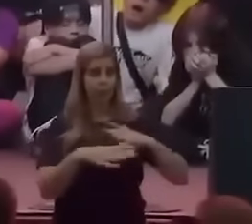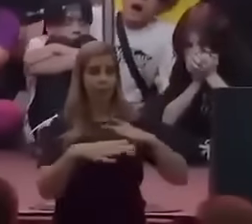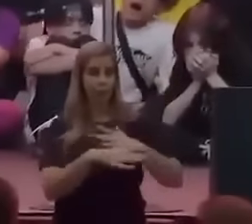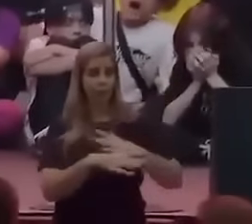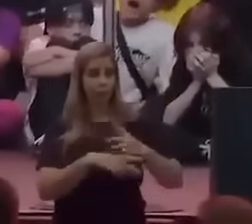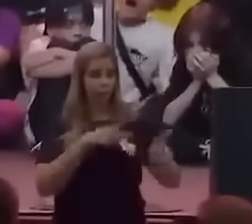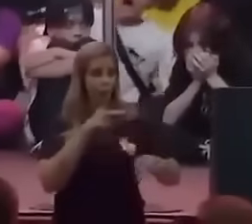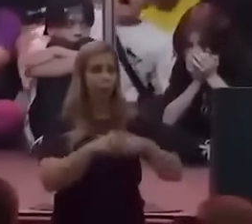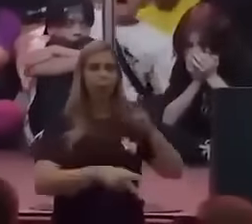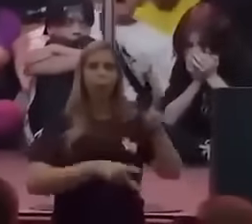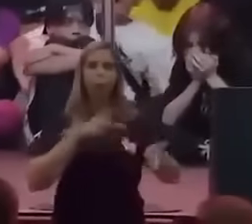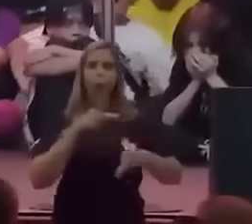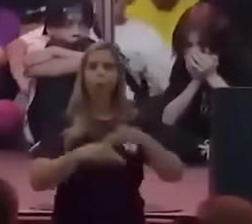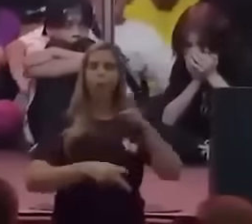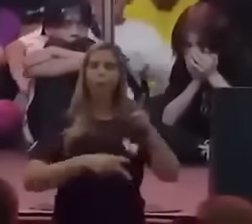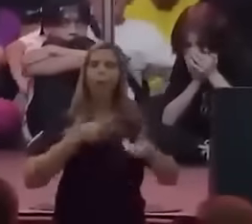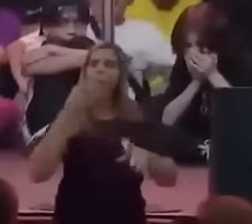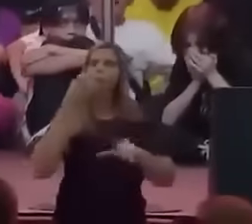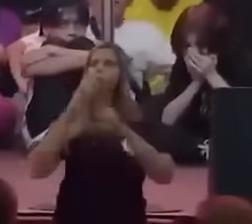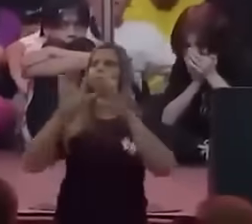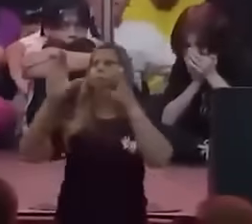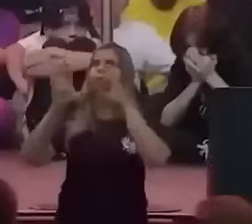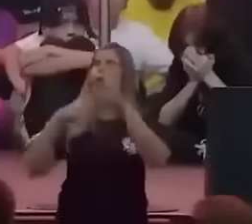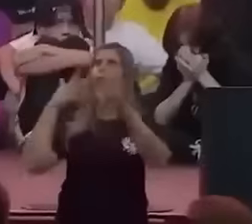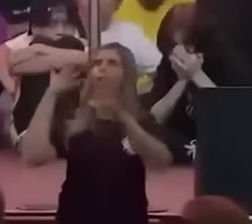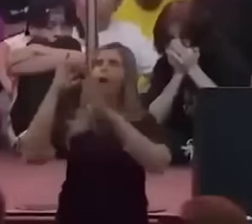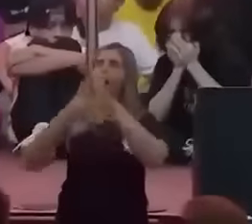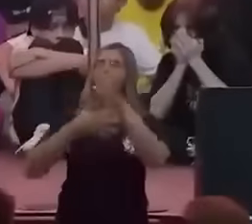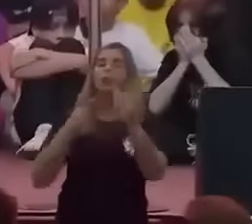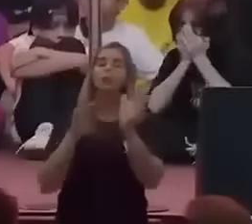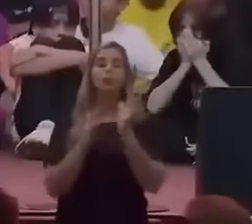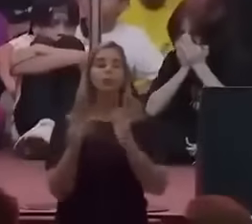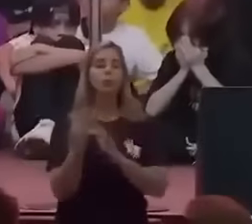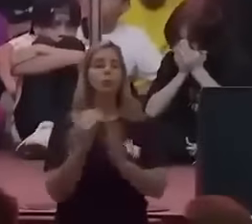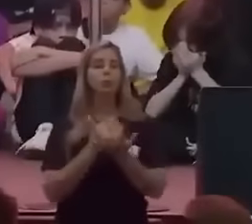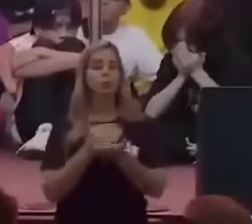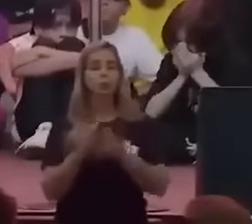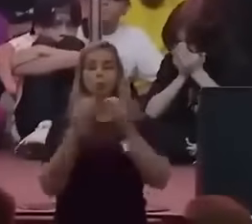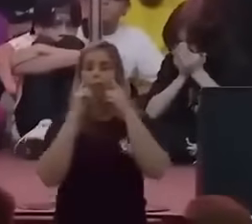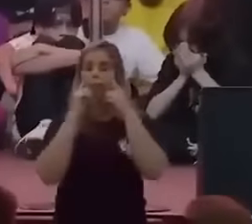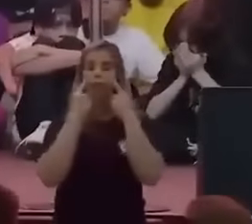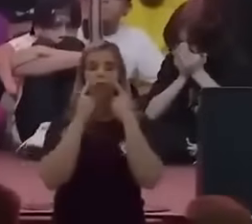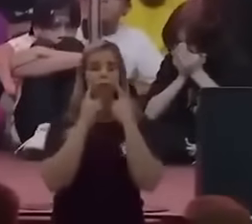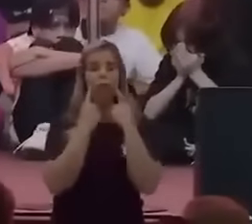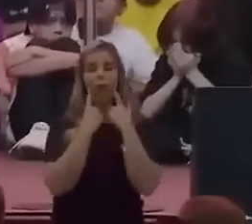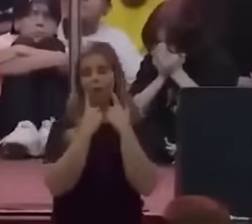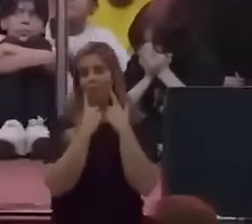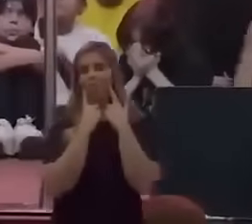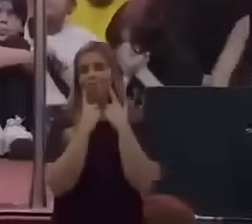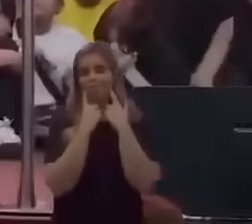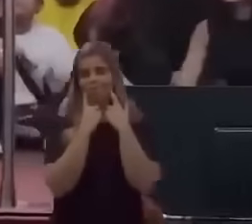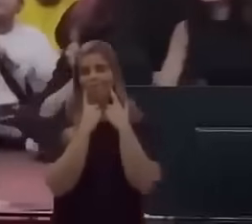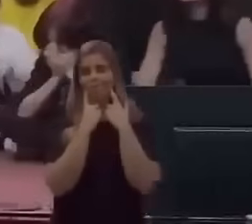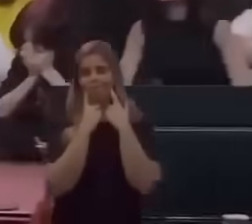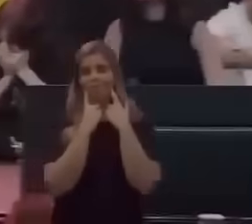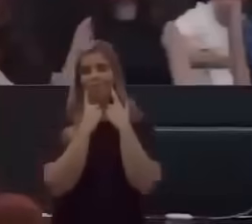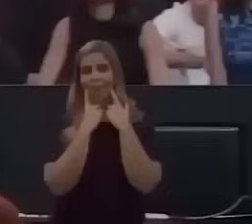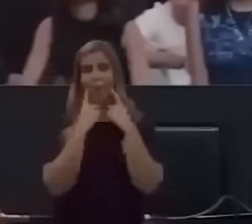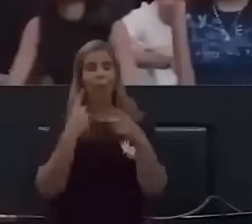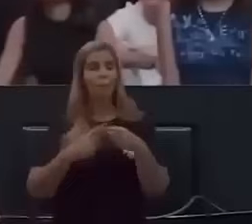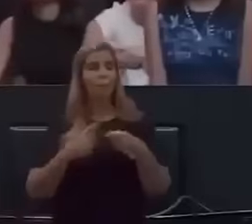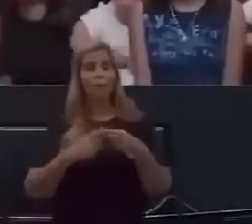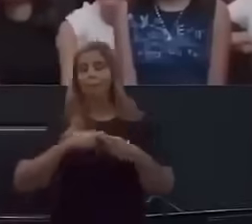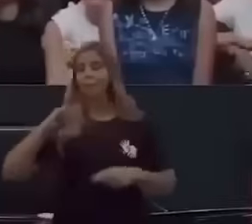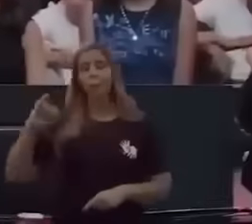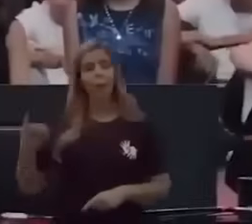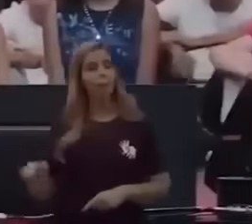o povo canta e Jesus chora, chora convulsivamente, chora porque Jerusalém não aproveitou o tempo da sua